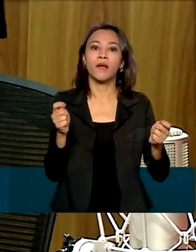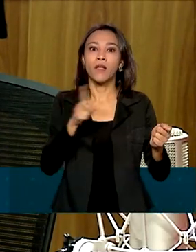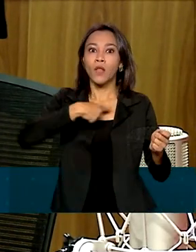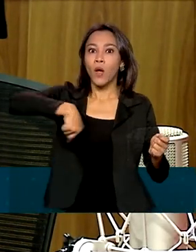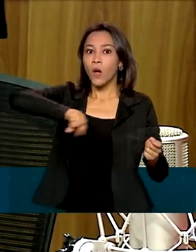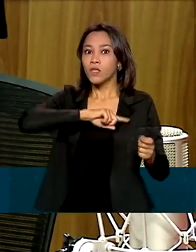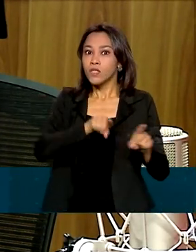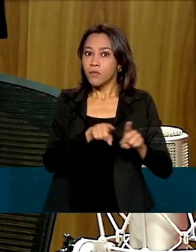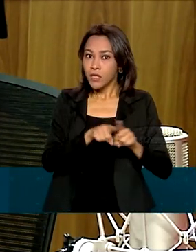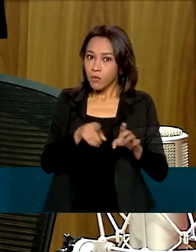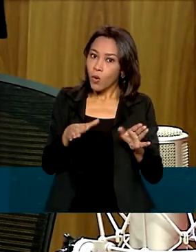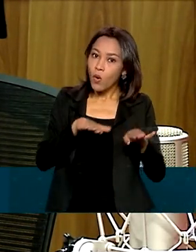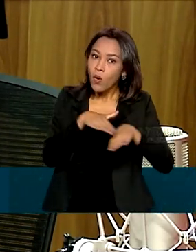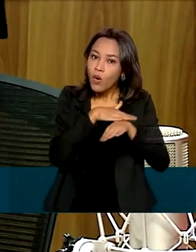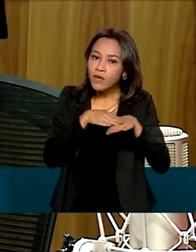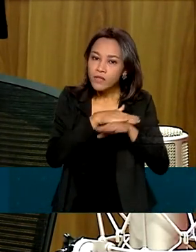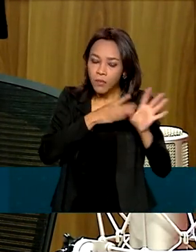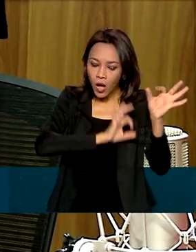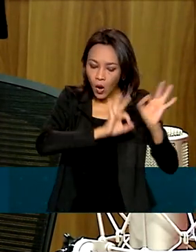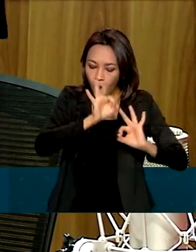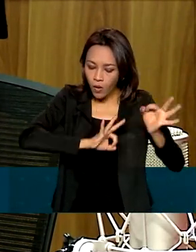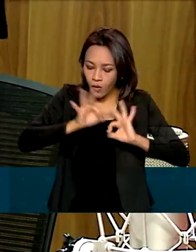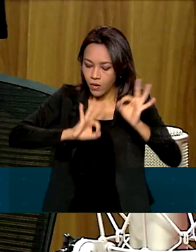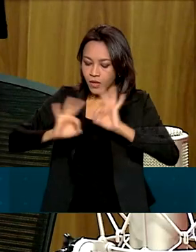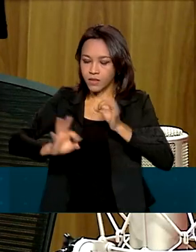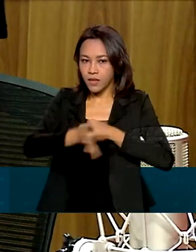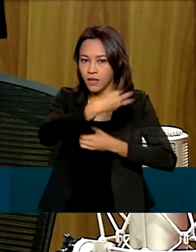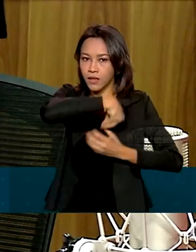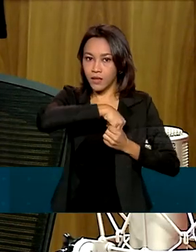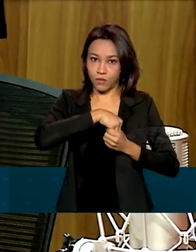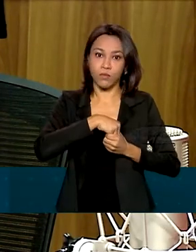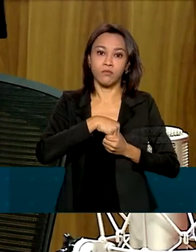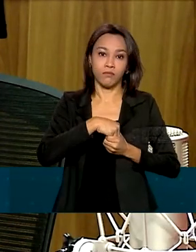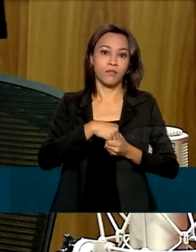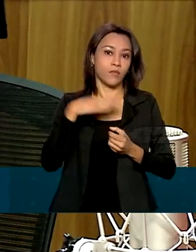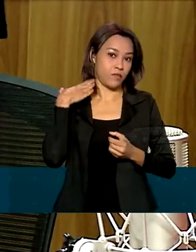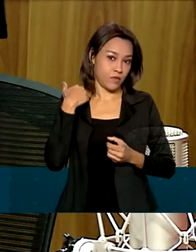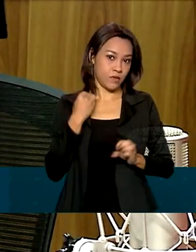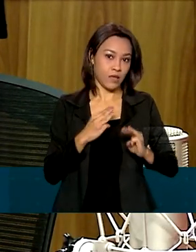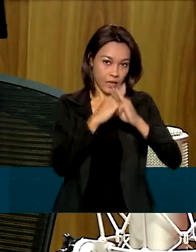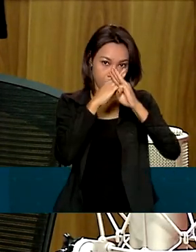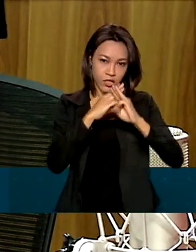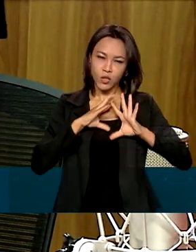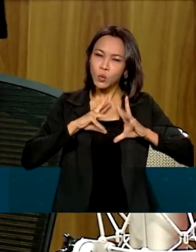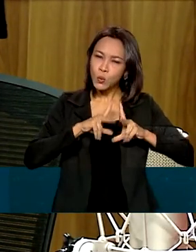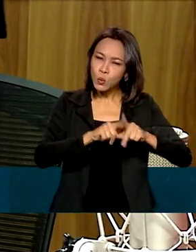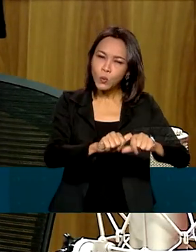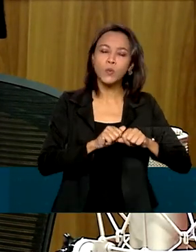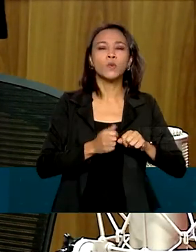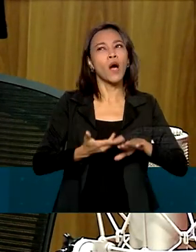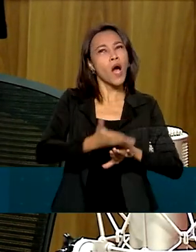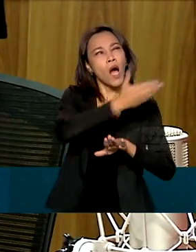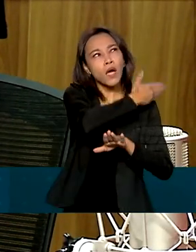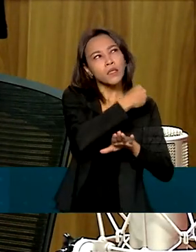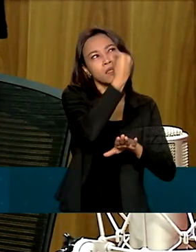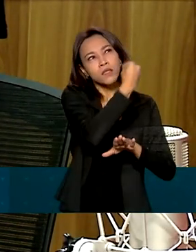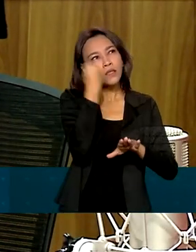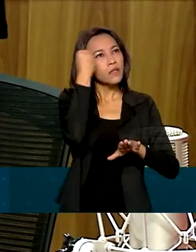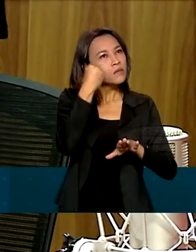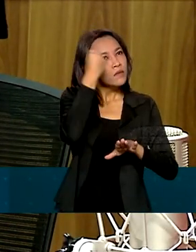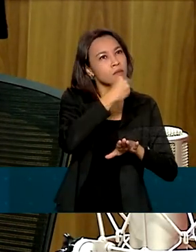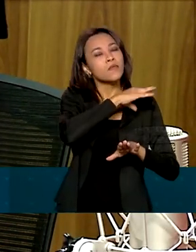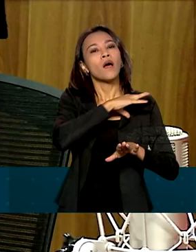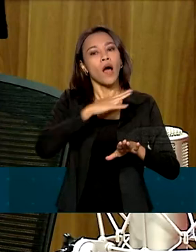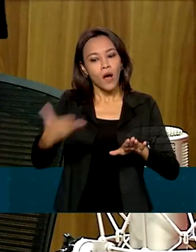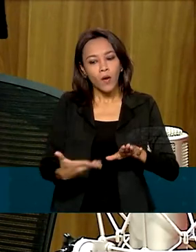operacionalizar este pagamento. Mas será feito pela Caixa, aproveitando tudo o que nós já realizamos e neste